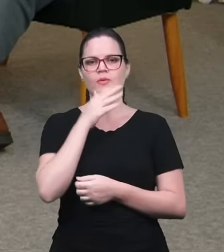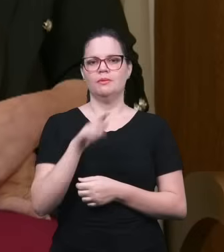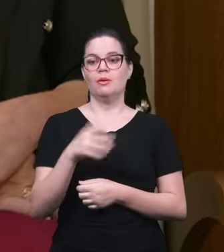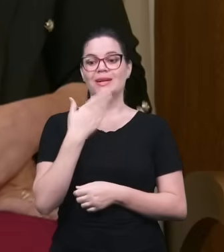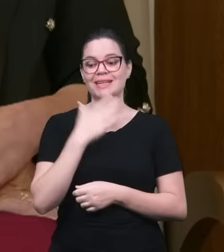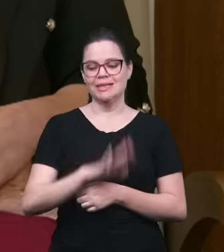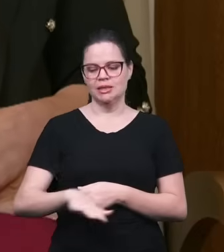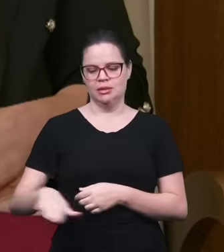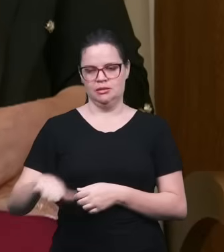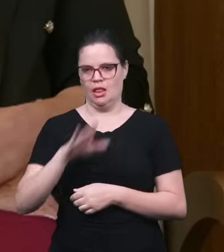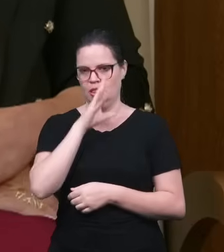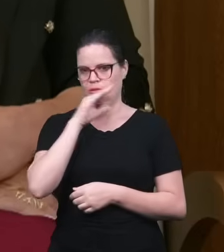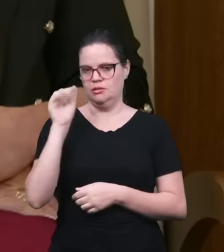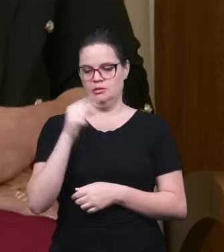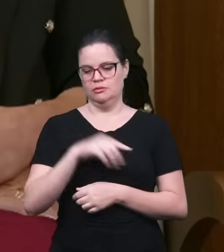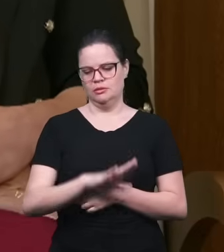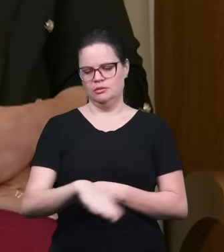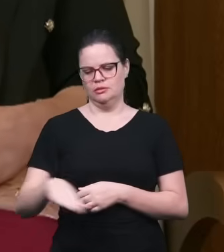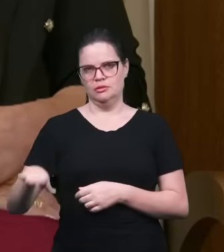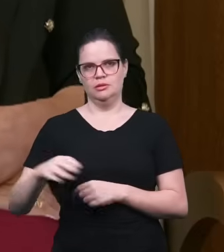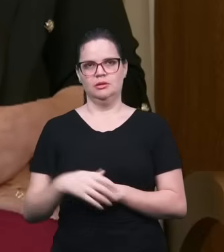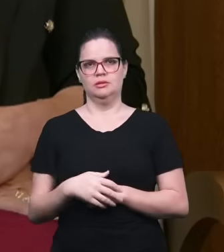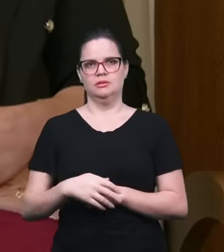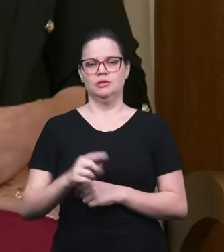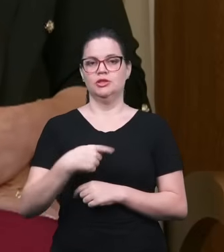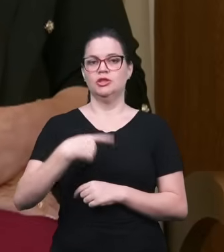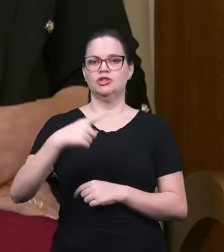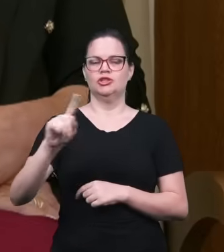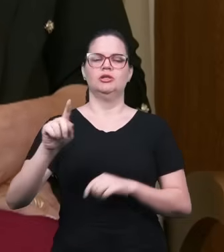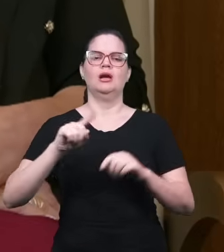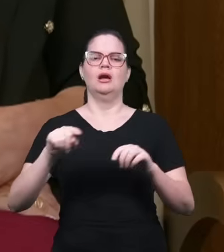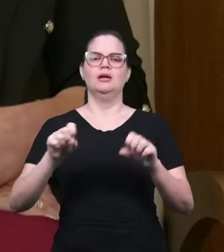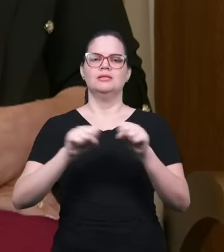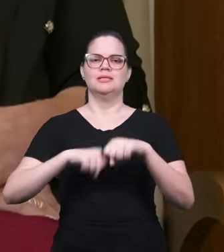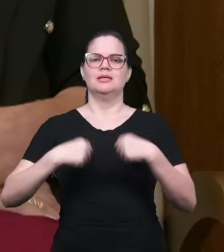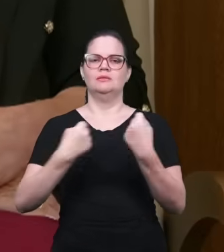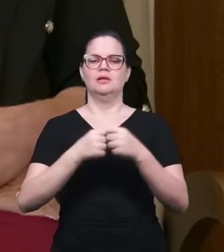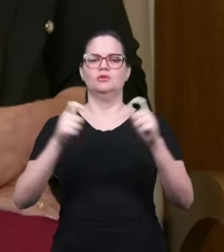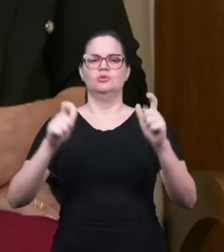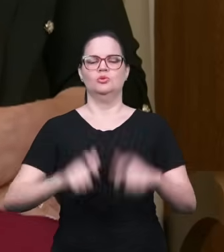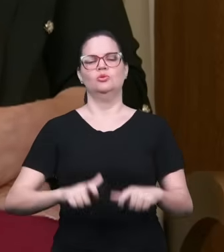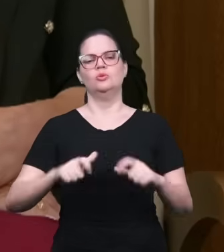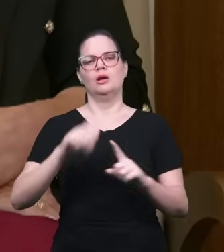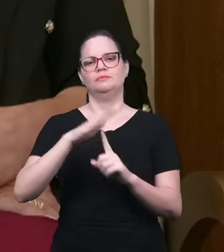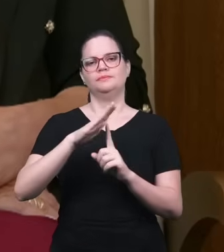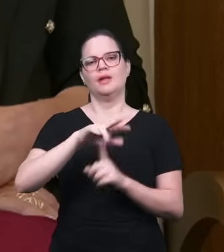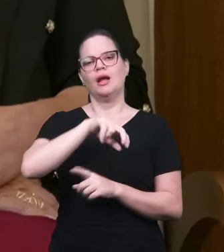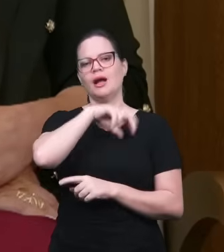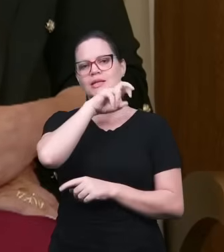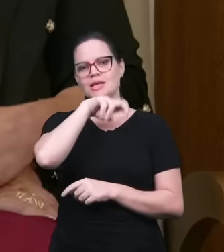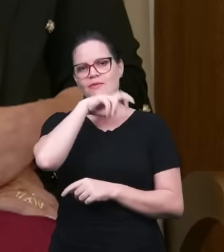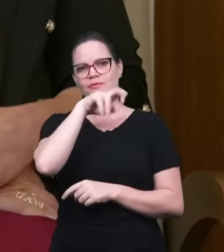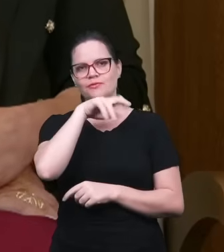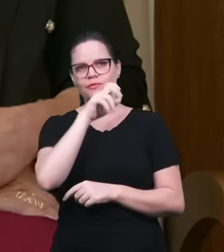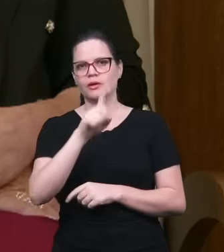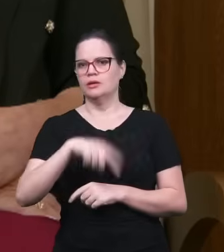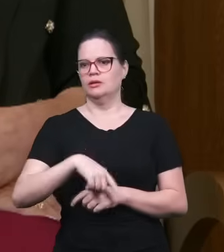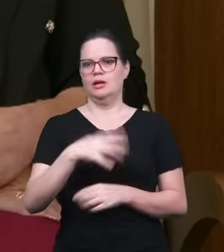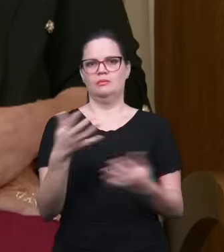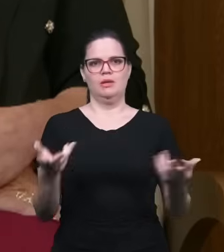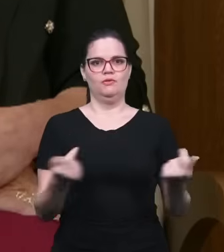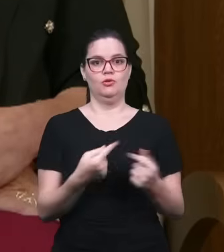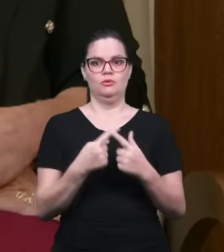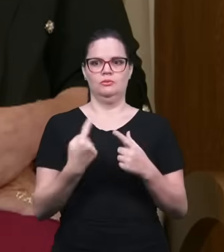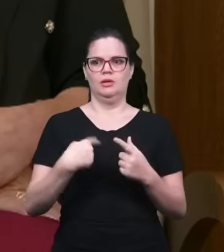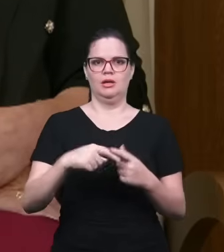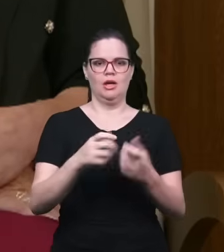adolescência, nós íamos muitos seminários em Cascavel. E para nós isso era um evento extraordinário. Nós íamos pegar um ônibus, ia dormir no chão,